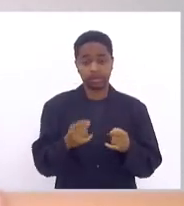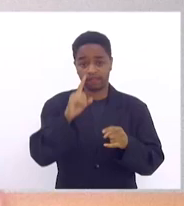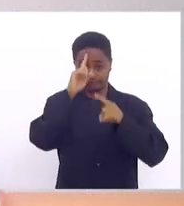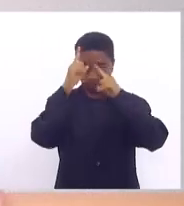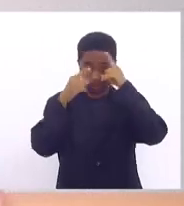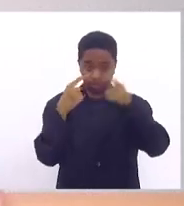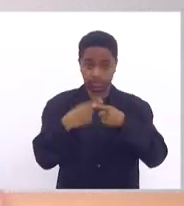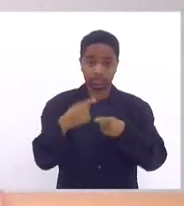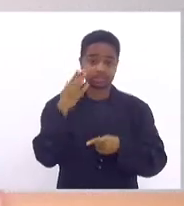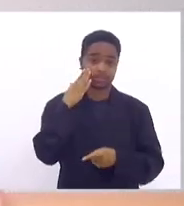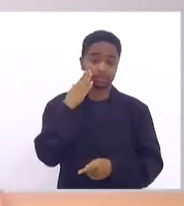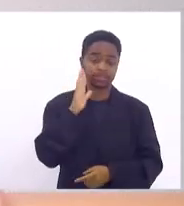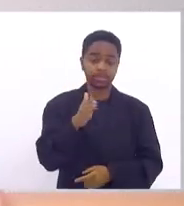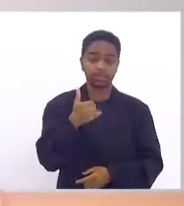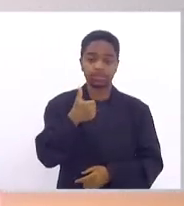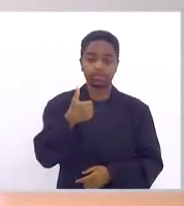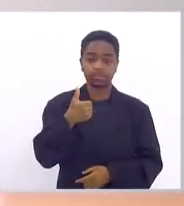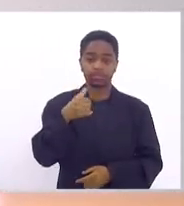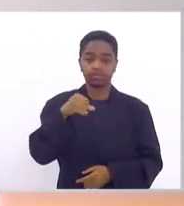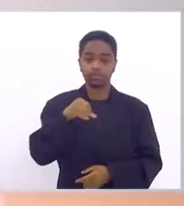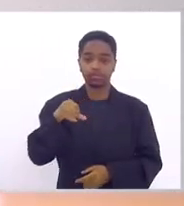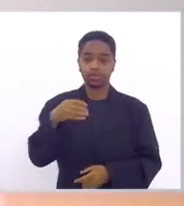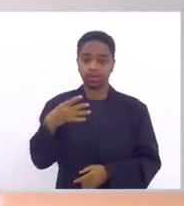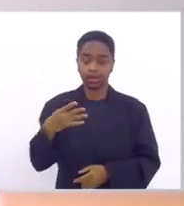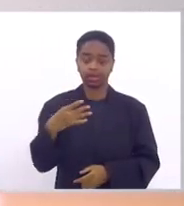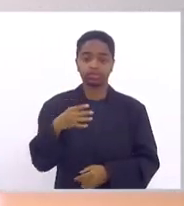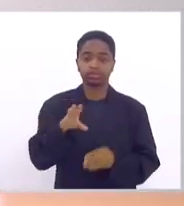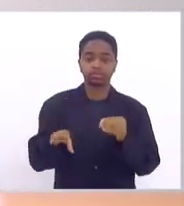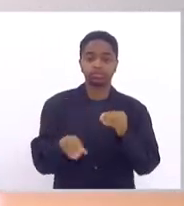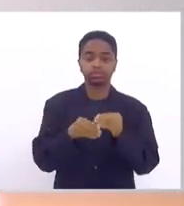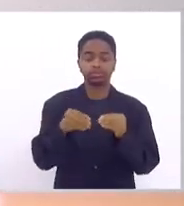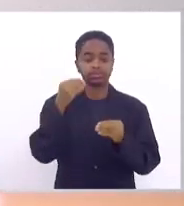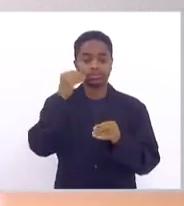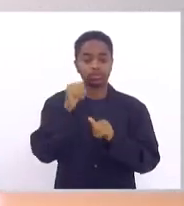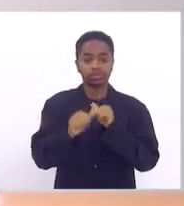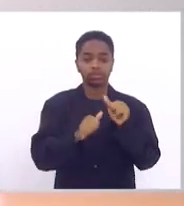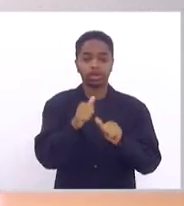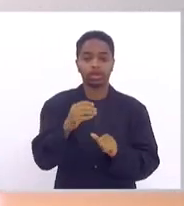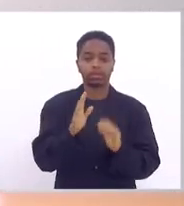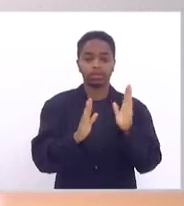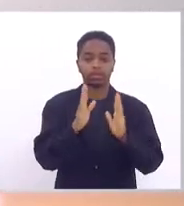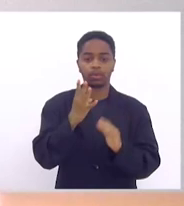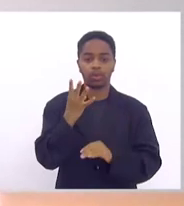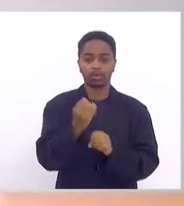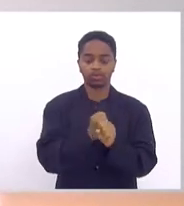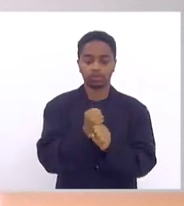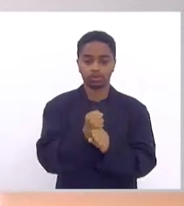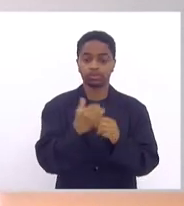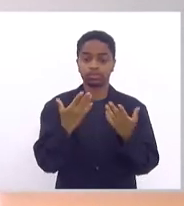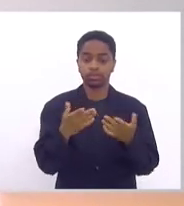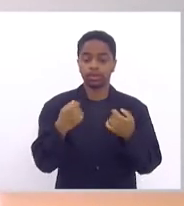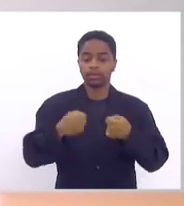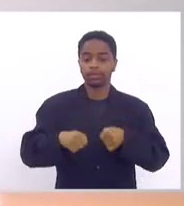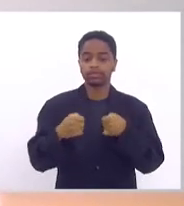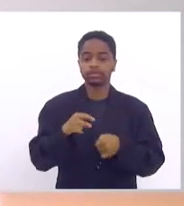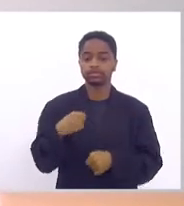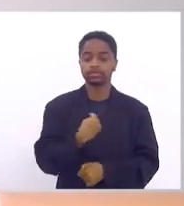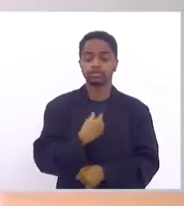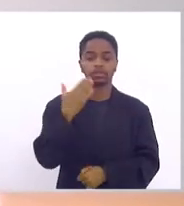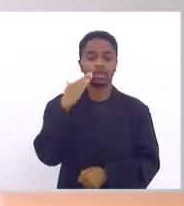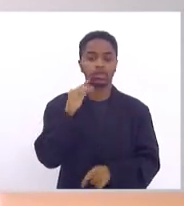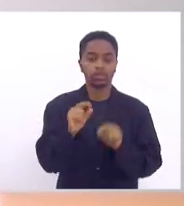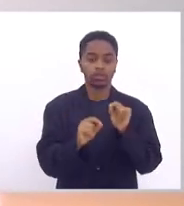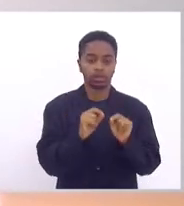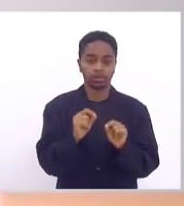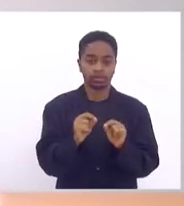em 94 ia ser emendado para passar para 4 anos então o que que é essencial a gente entender a